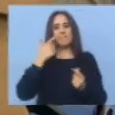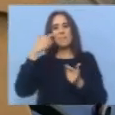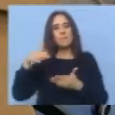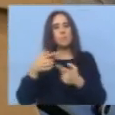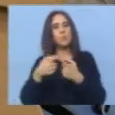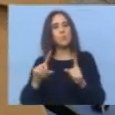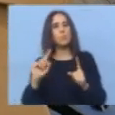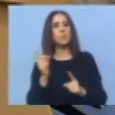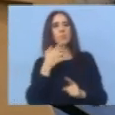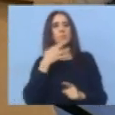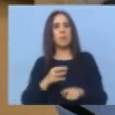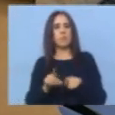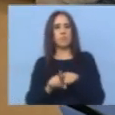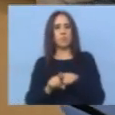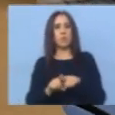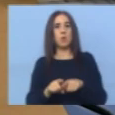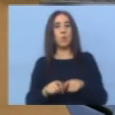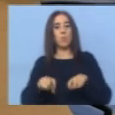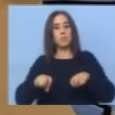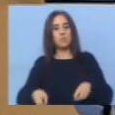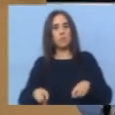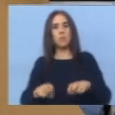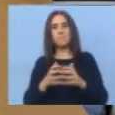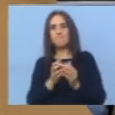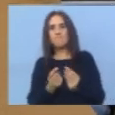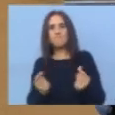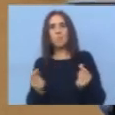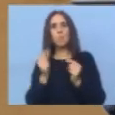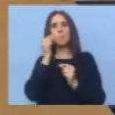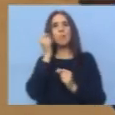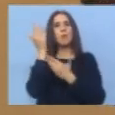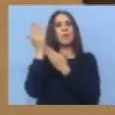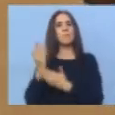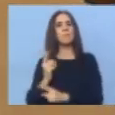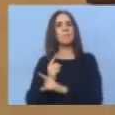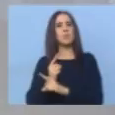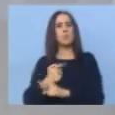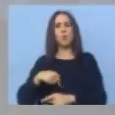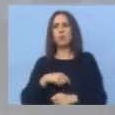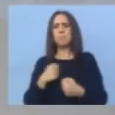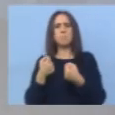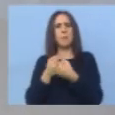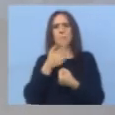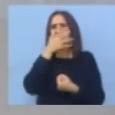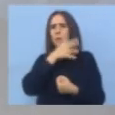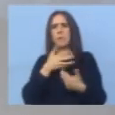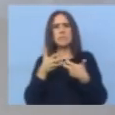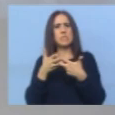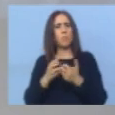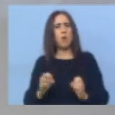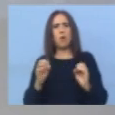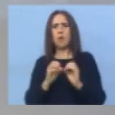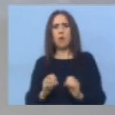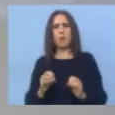porque somos todos irmãos. Quando nos sentamos todos a rezar ao mesmo Pai, já não somos adversários, não somos beligerantes, não